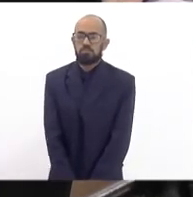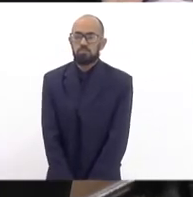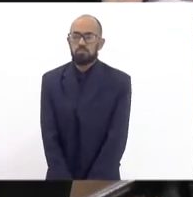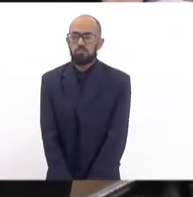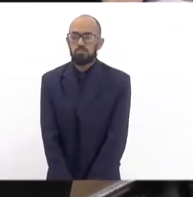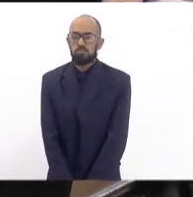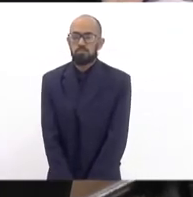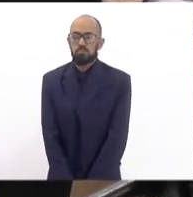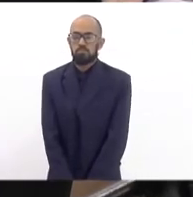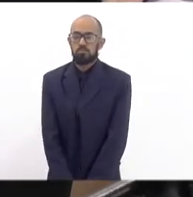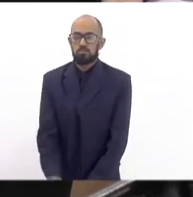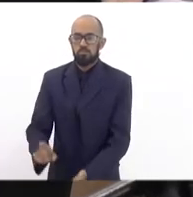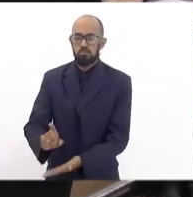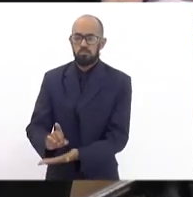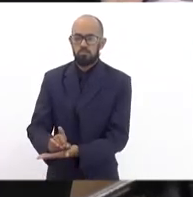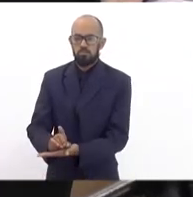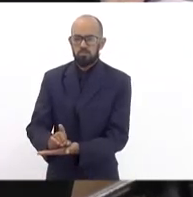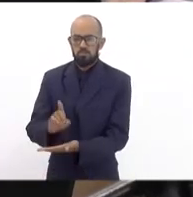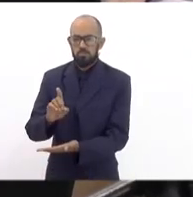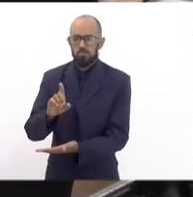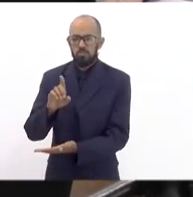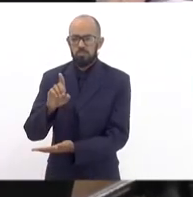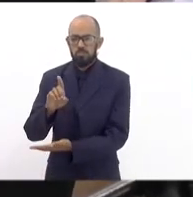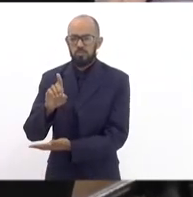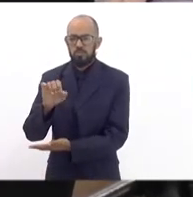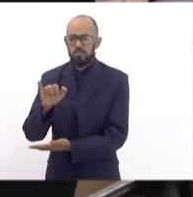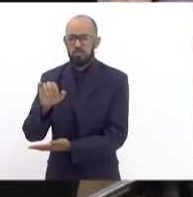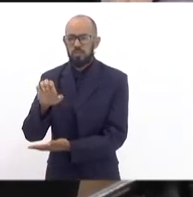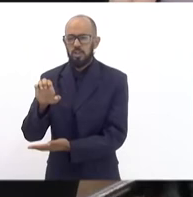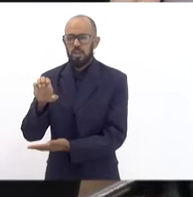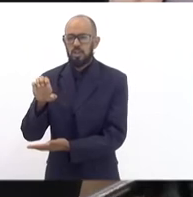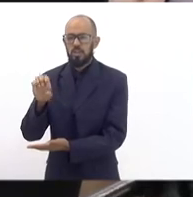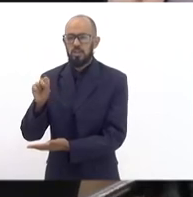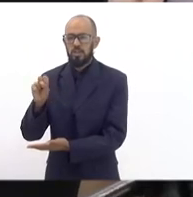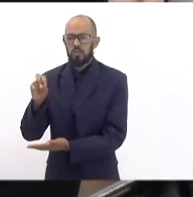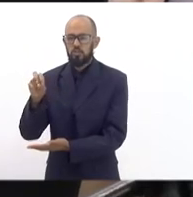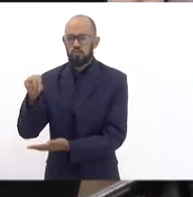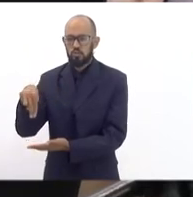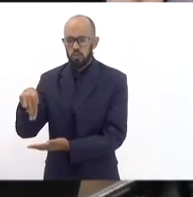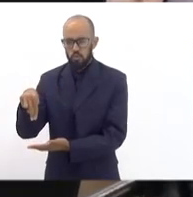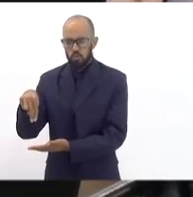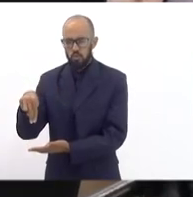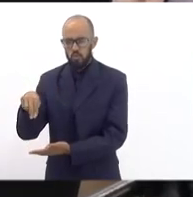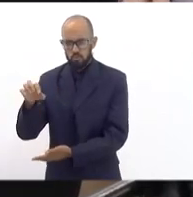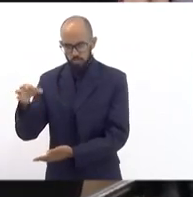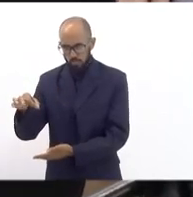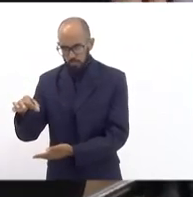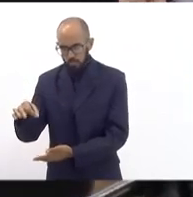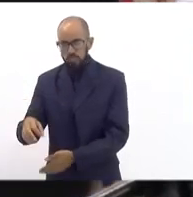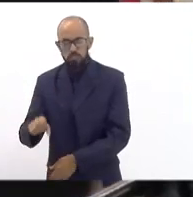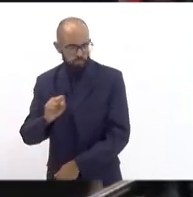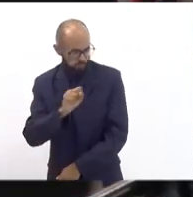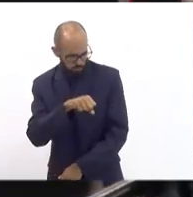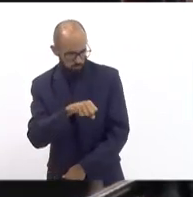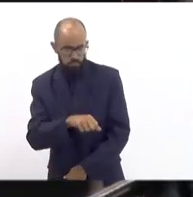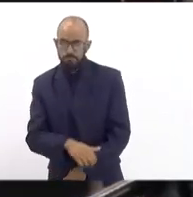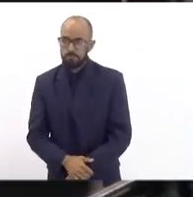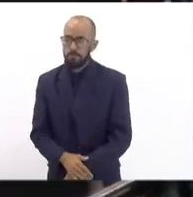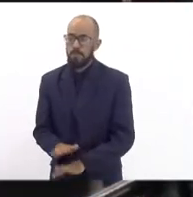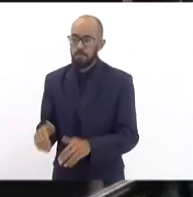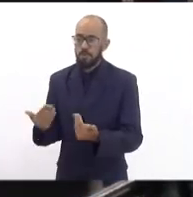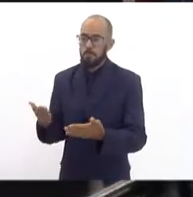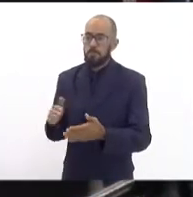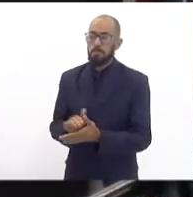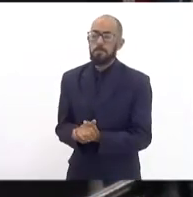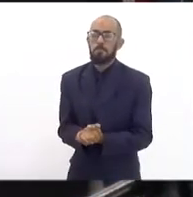Doutor Dieilson, estou falando certo? Jason. Olha só, eu verifico que